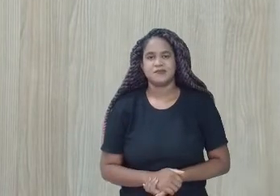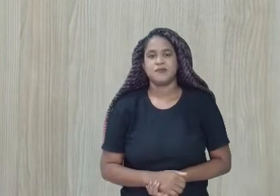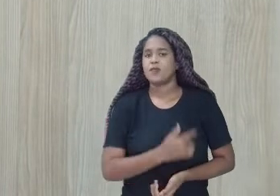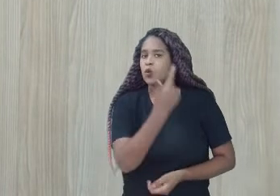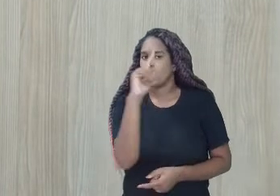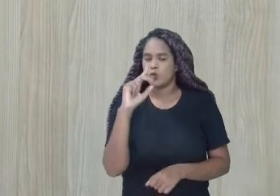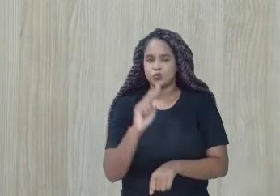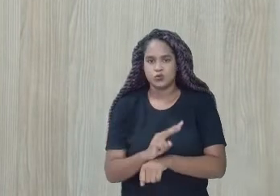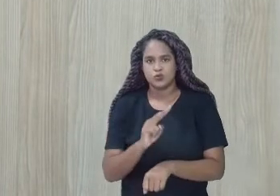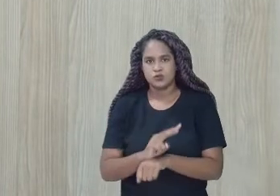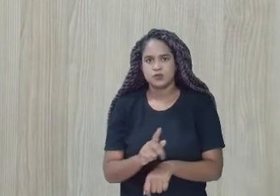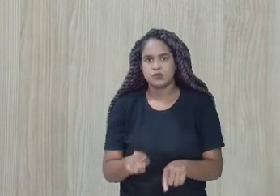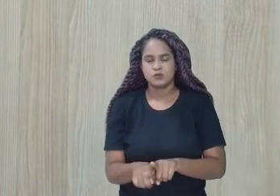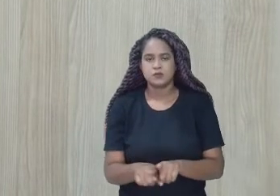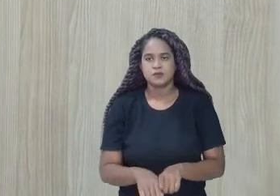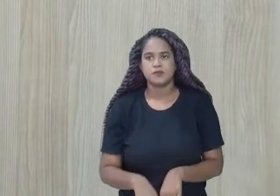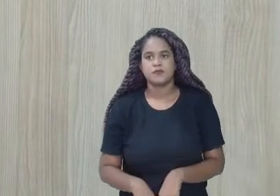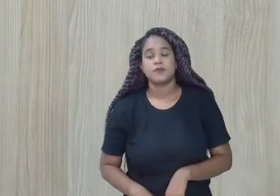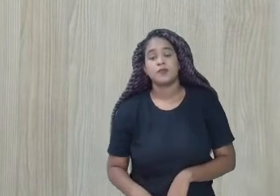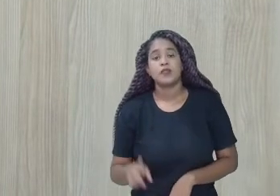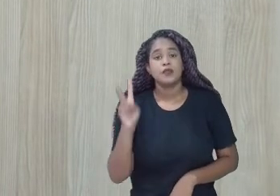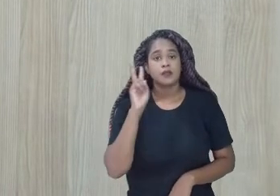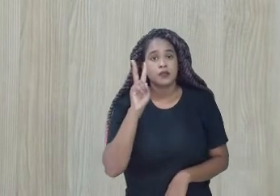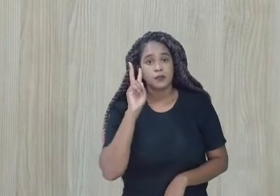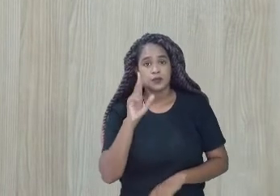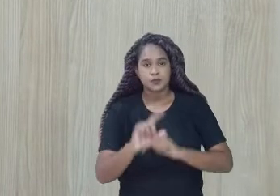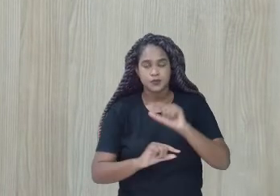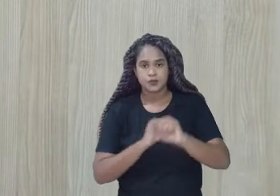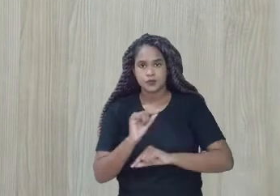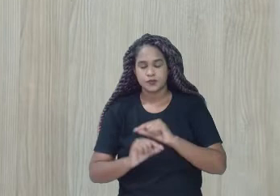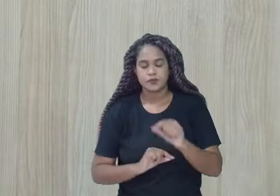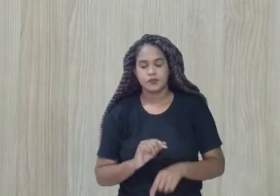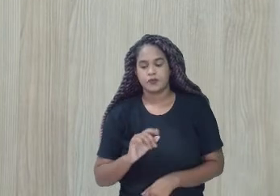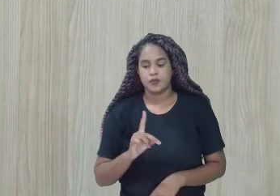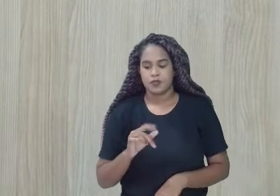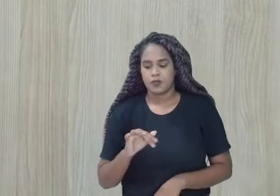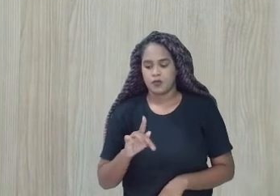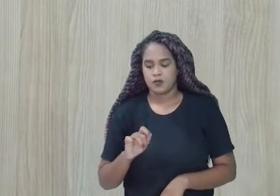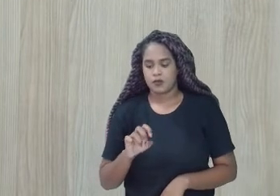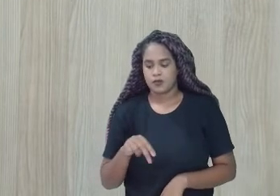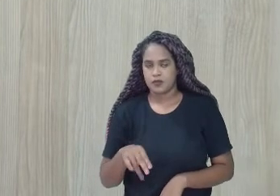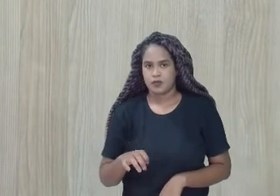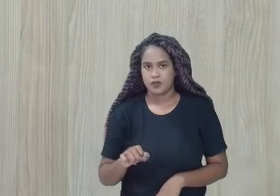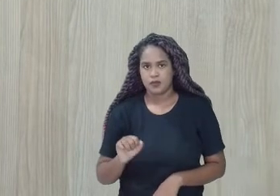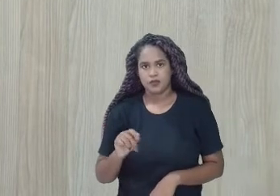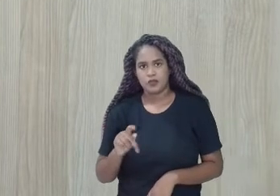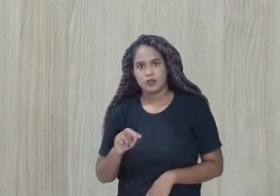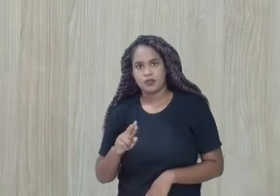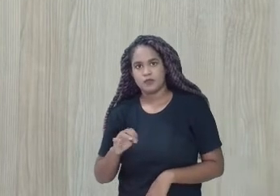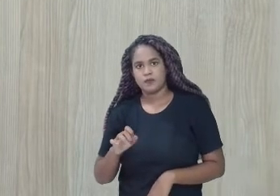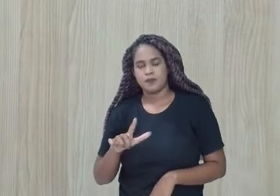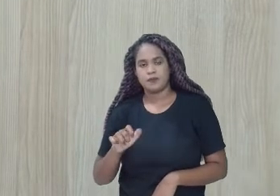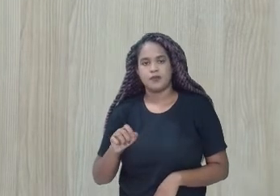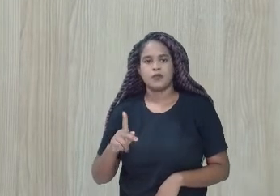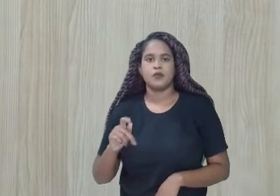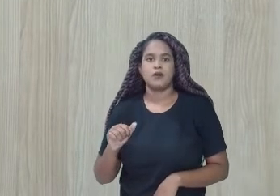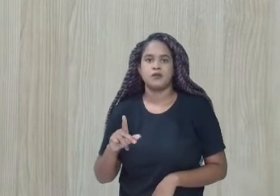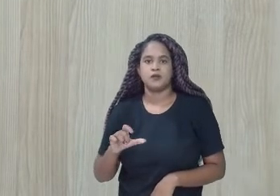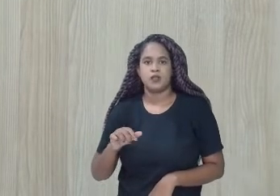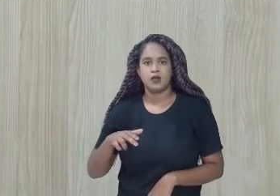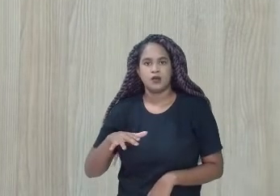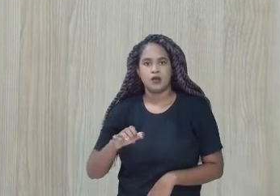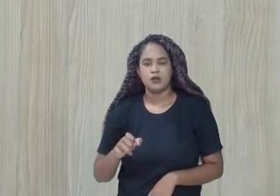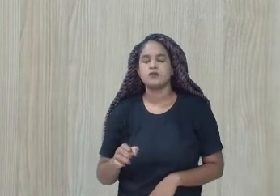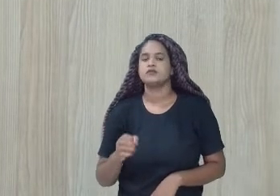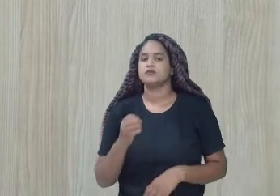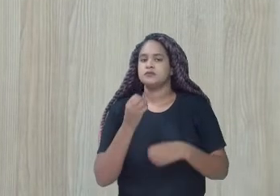Então, aqui nós estamos, só para lembrar a você, Cláudia, Diógenes, Andriele e Caroline, que estão aqui desejando uma boa aula para a gente